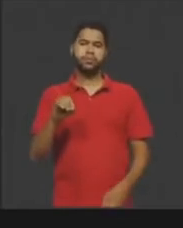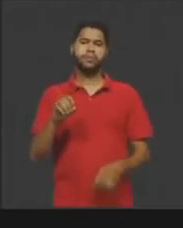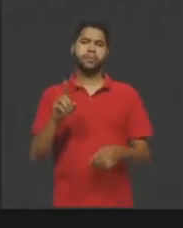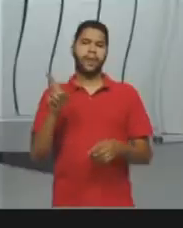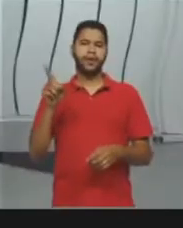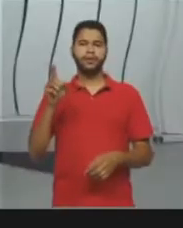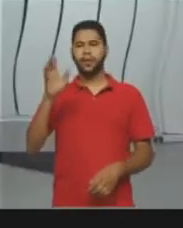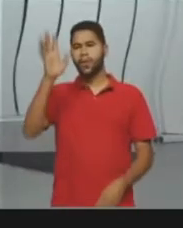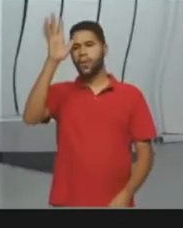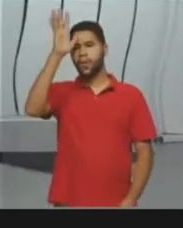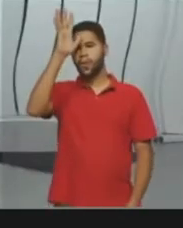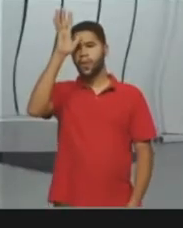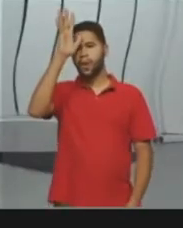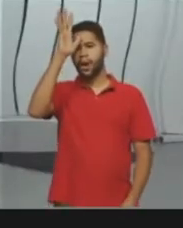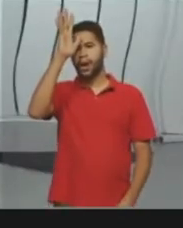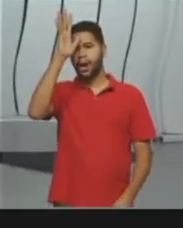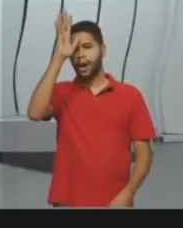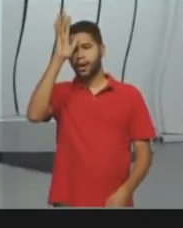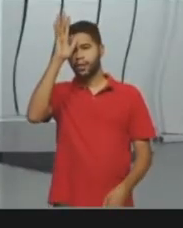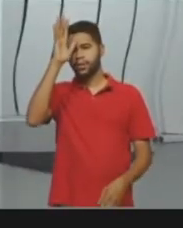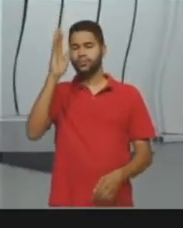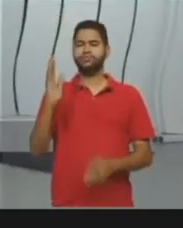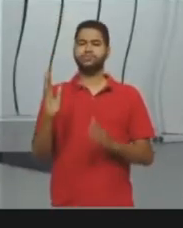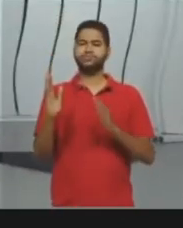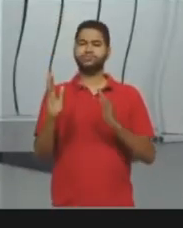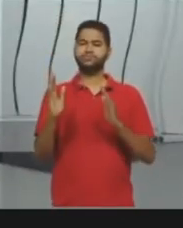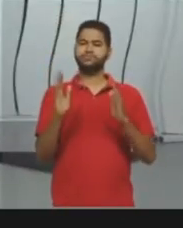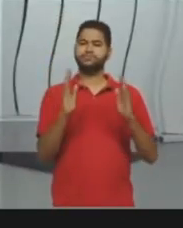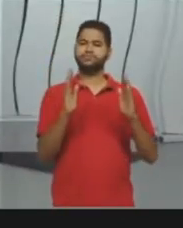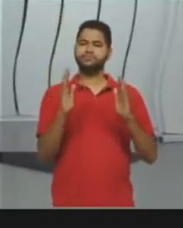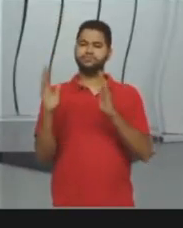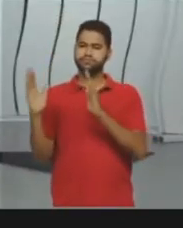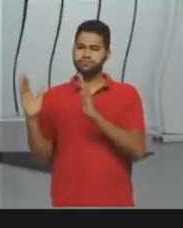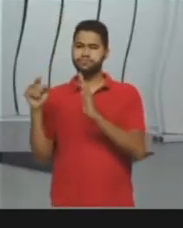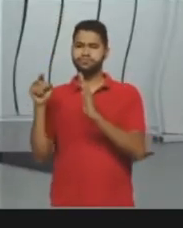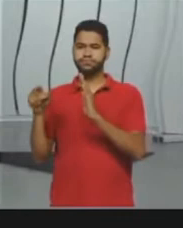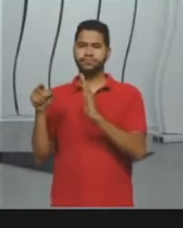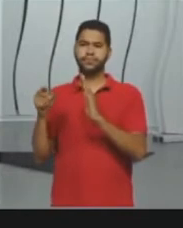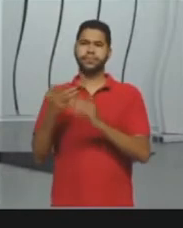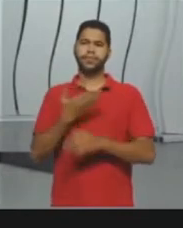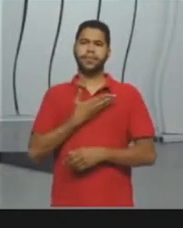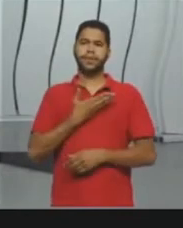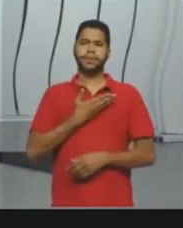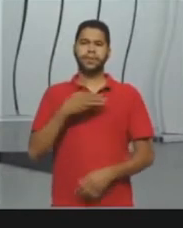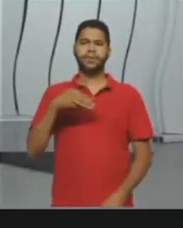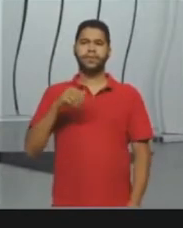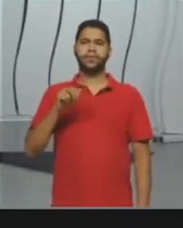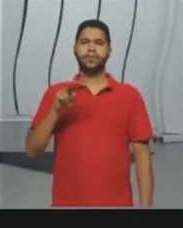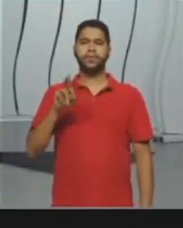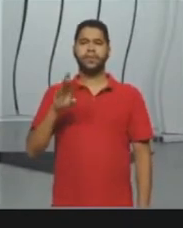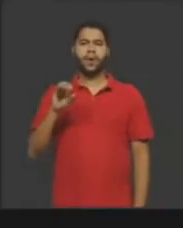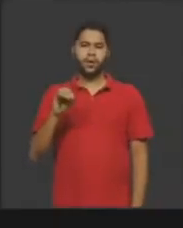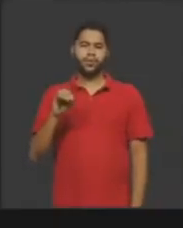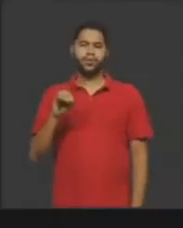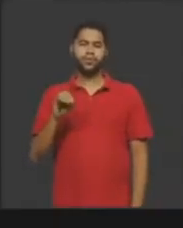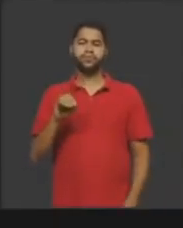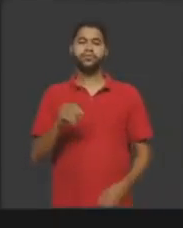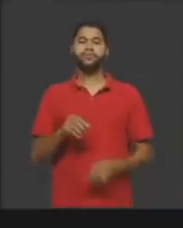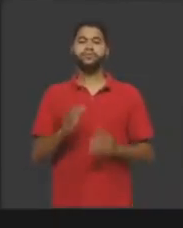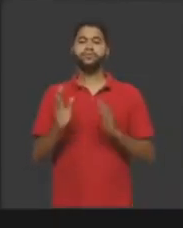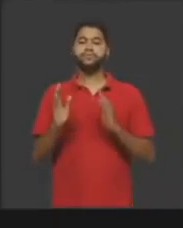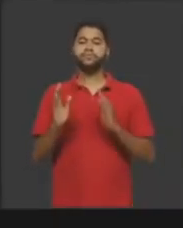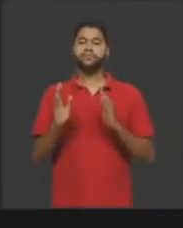aqui à esquerda da figura, foi uma fotografia cedida pelo meu amigo lá, Mauro Sérgio, e da direita aqui,